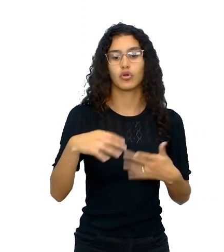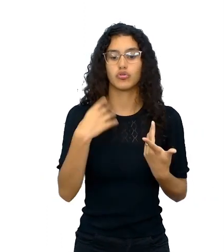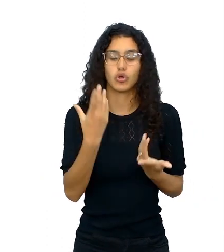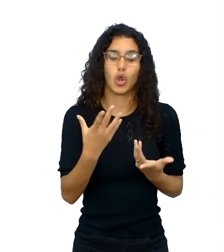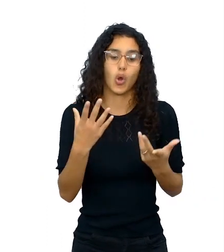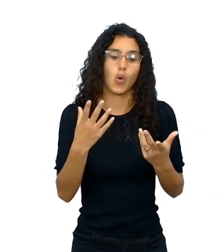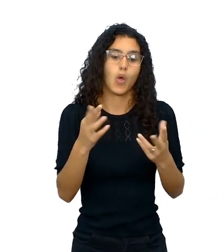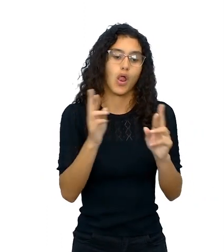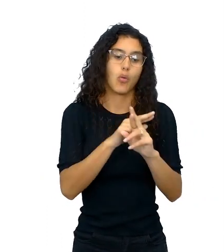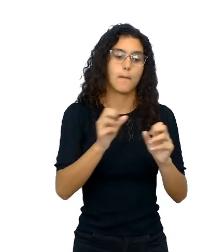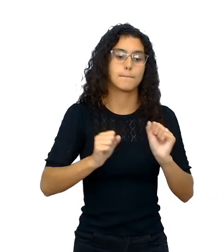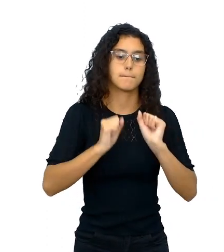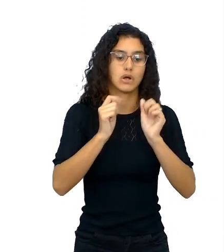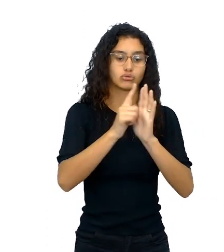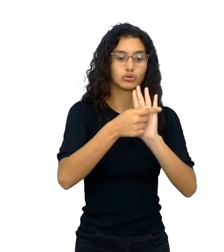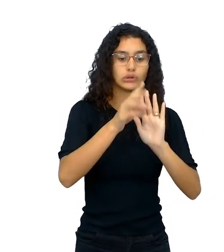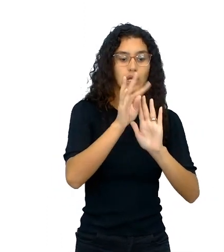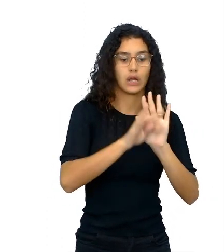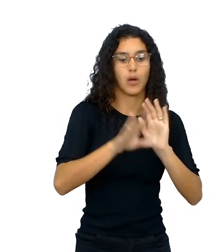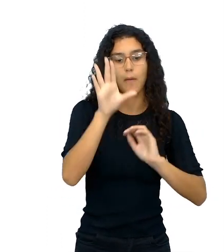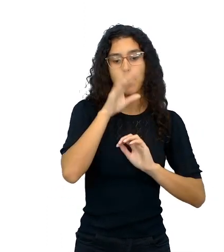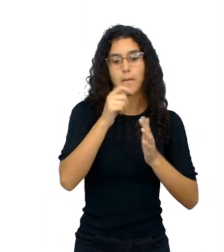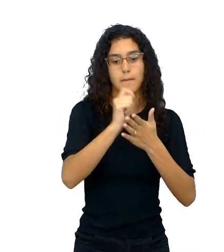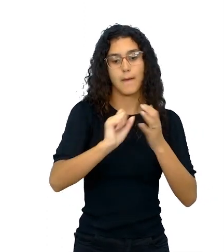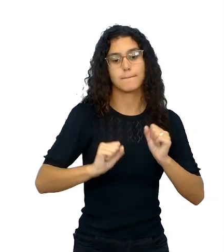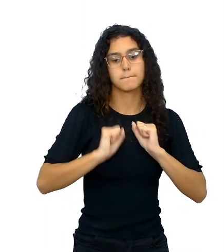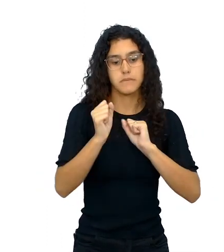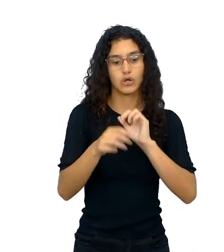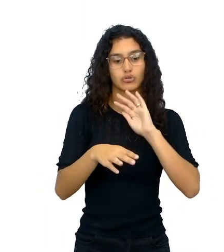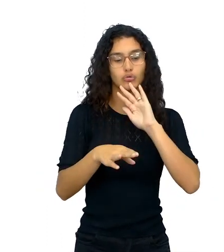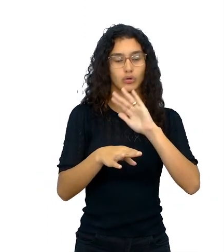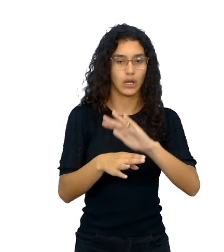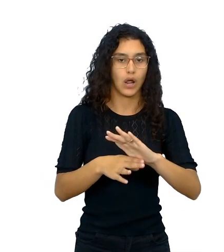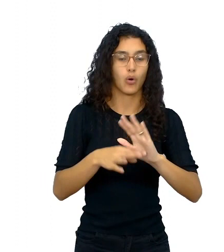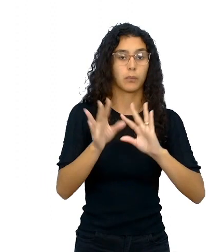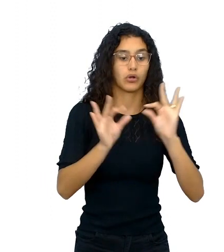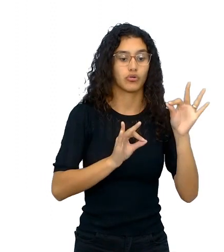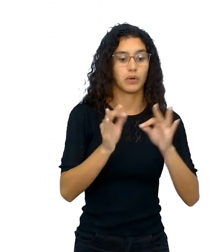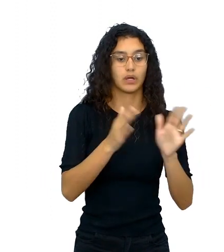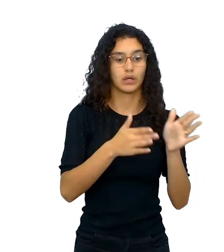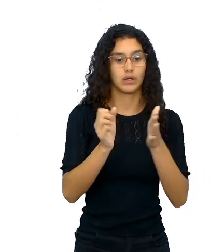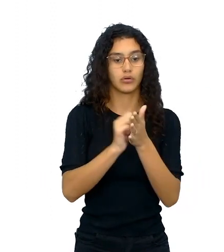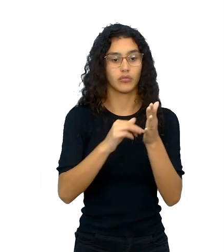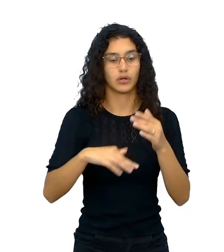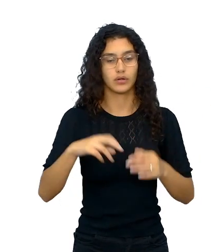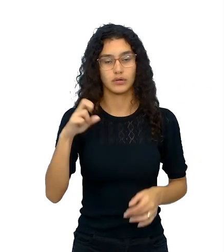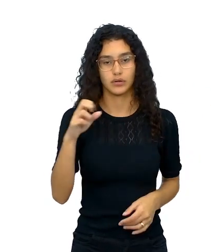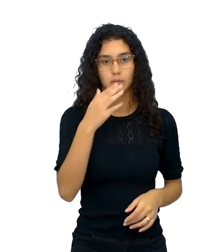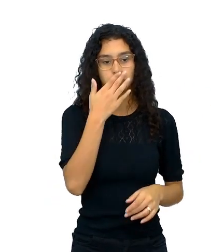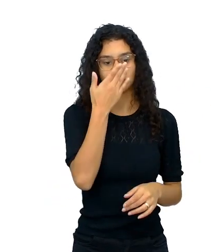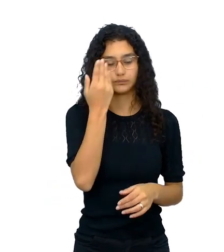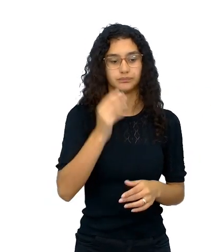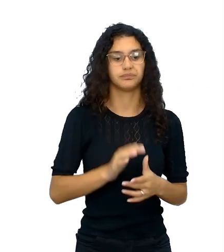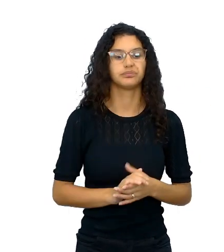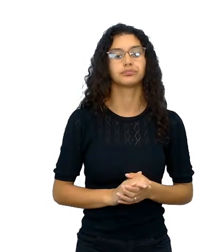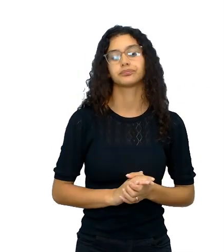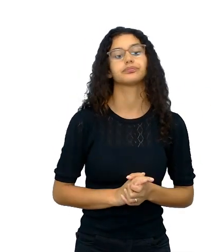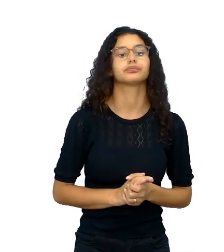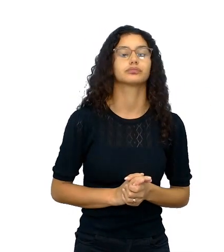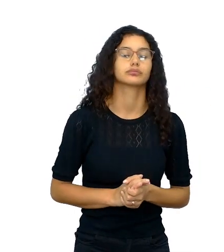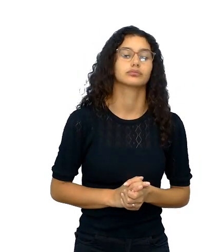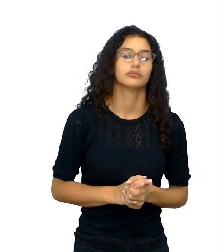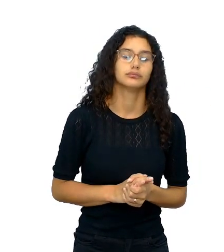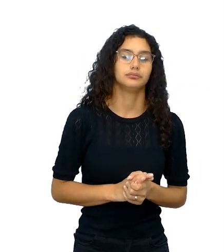esses conceitos relativos aos gêneros textuais, orais ou escritos podem contribuir para o planejamento da sequência de atividade 5. Numa segunda etapa,